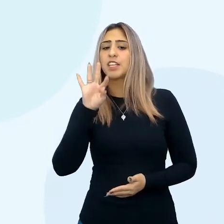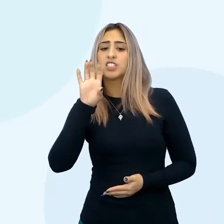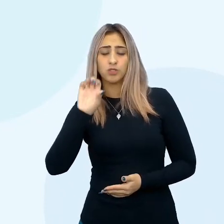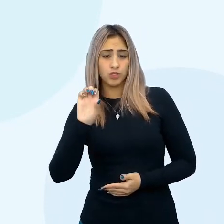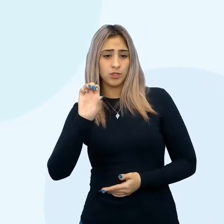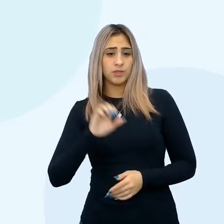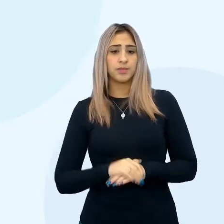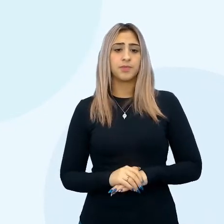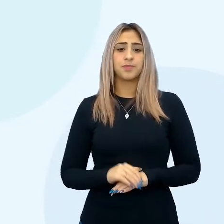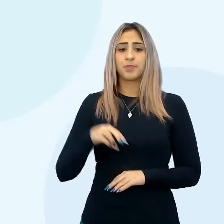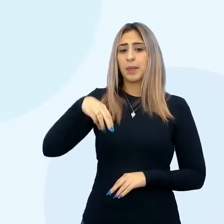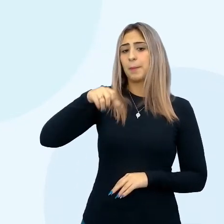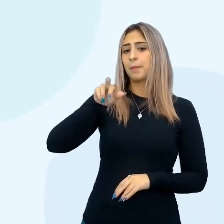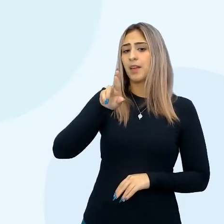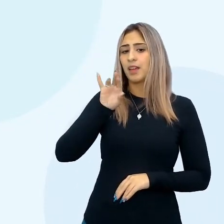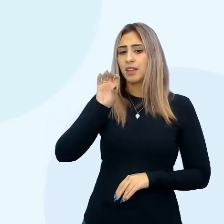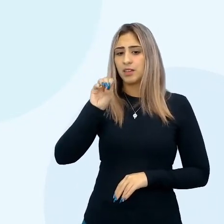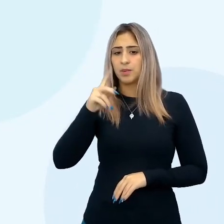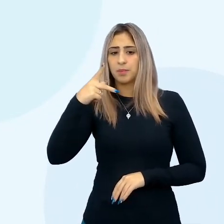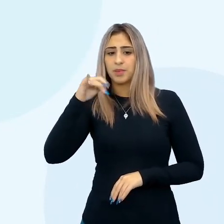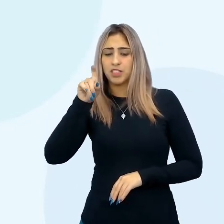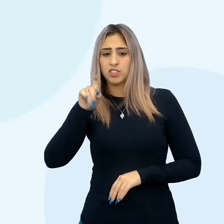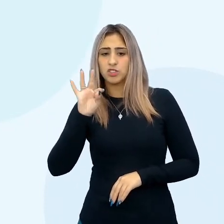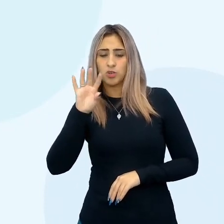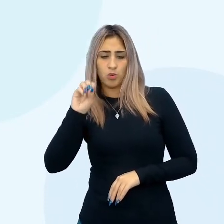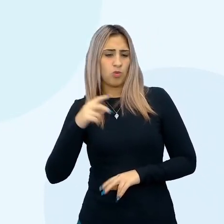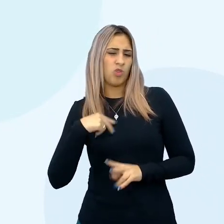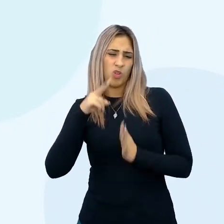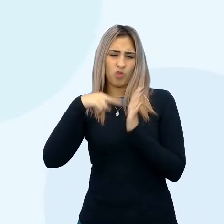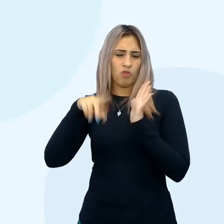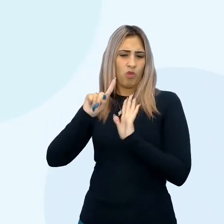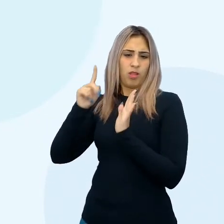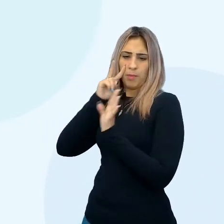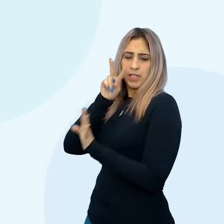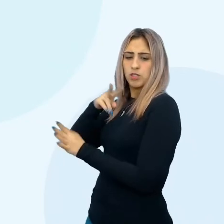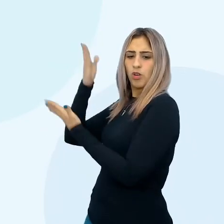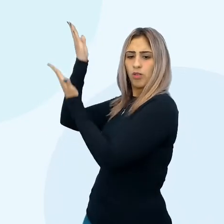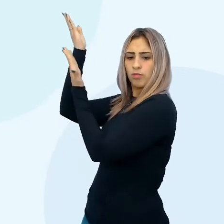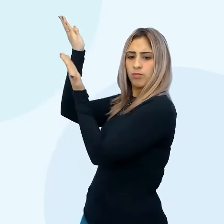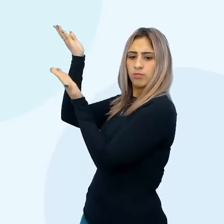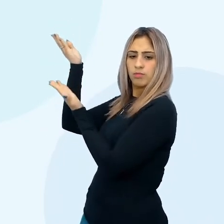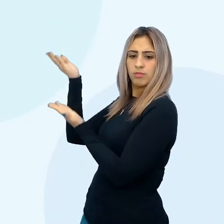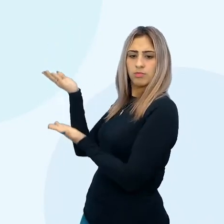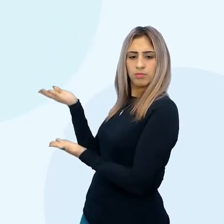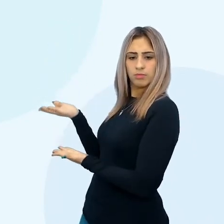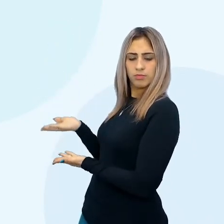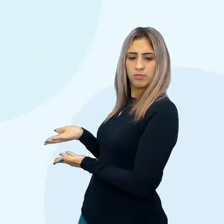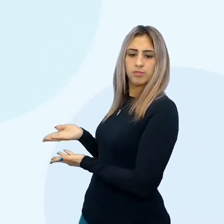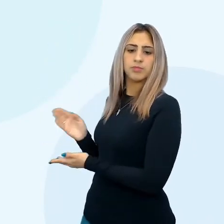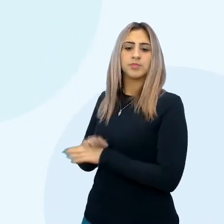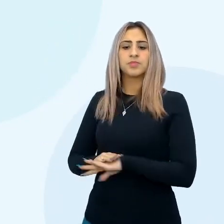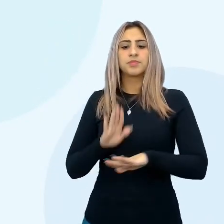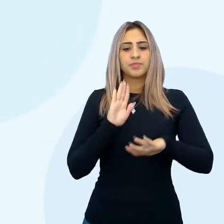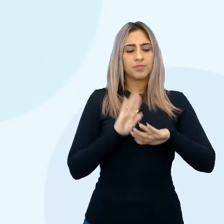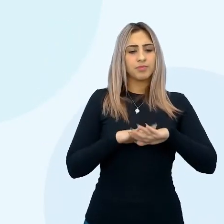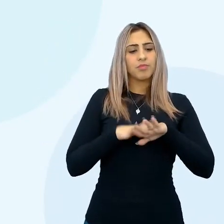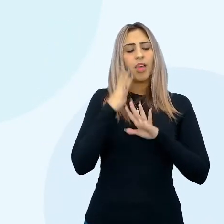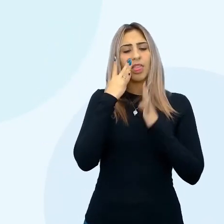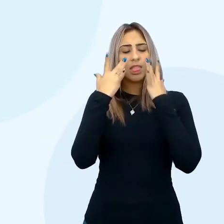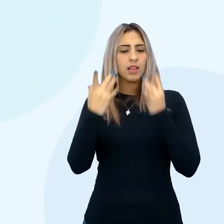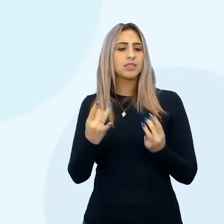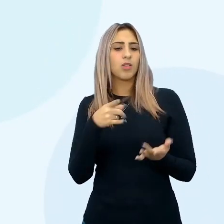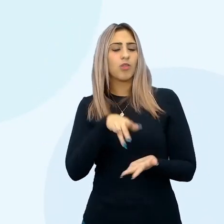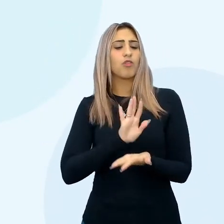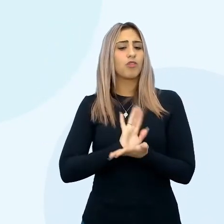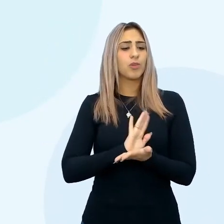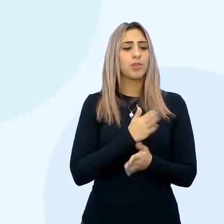Mário Peixoto. Eu não vou ler a resenha, não, não vou ler o pequeno trecho, não. Não conheço, sou sincero em dizer que eu não vi. Mas eu chamo a atenção sua para o mapa. É um filme que